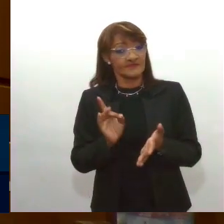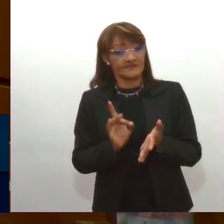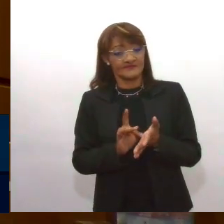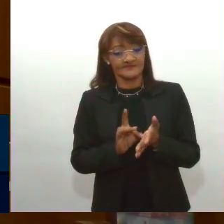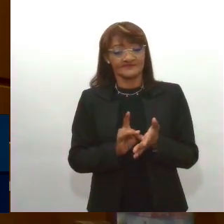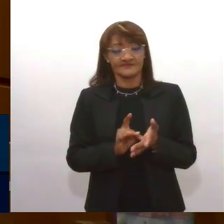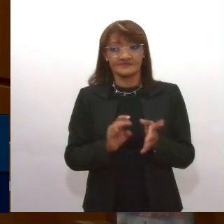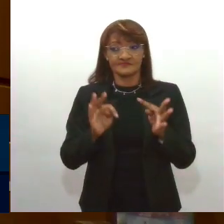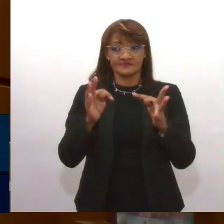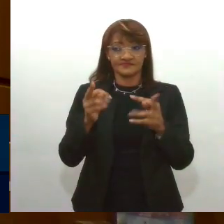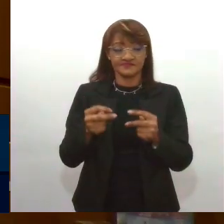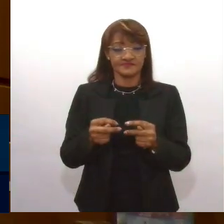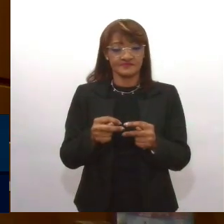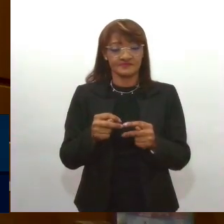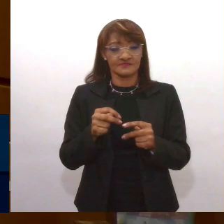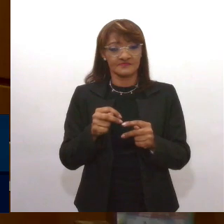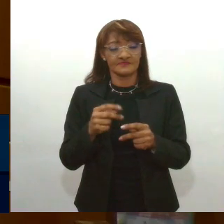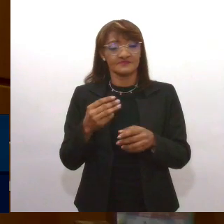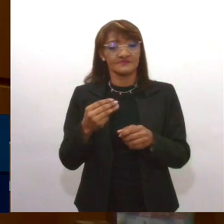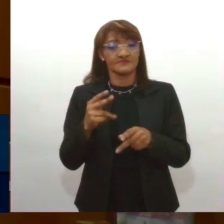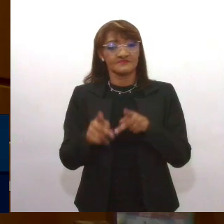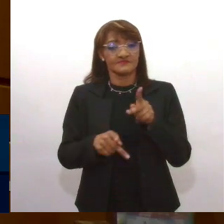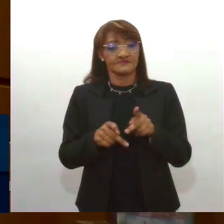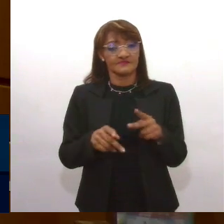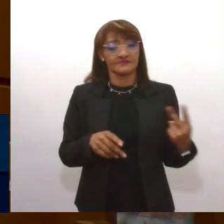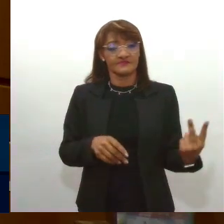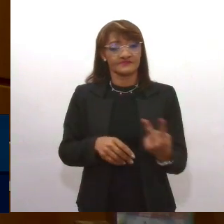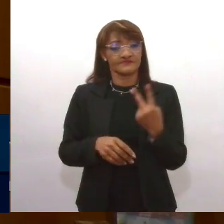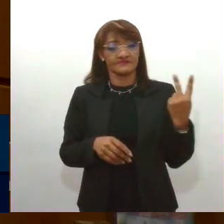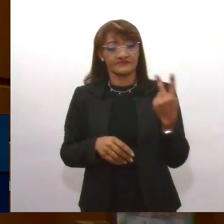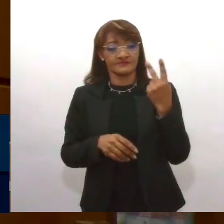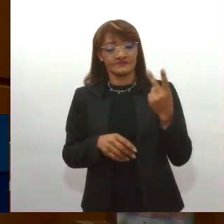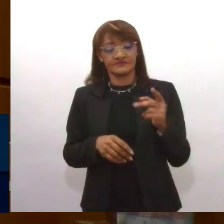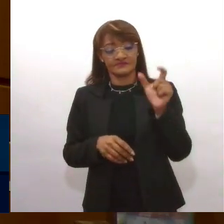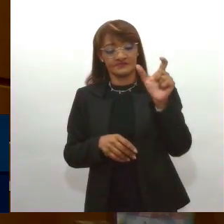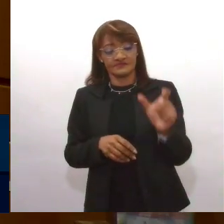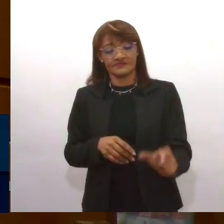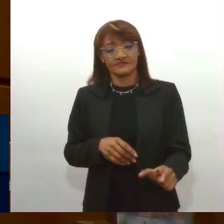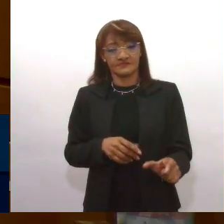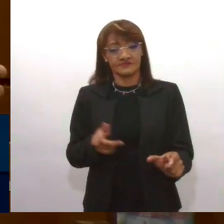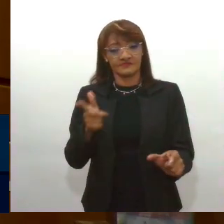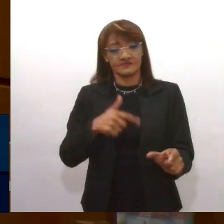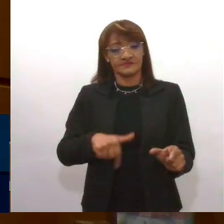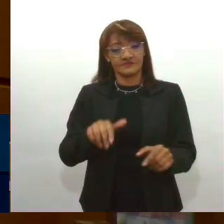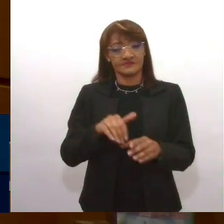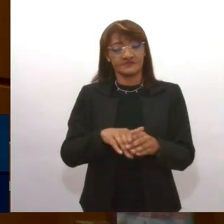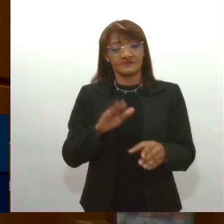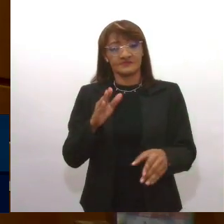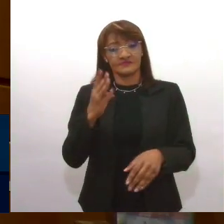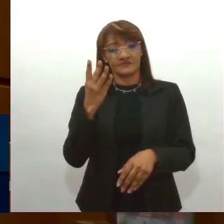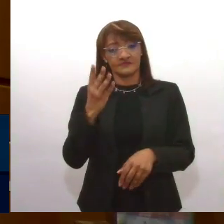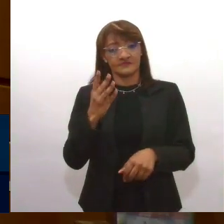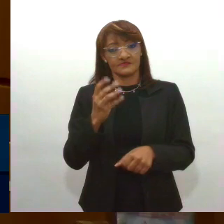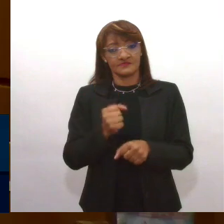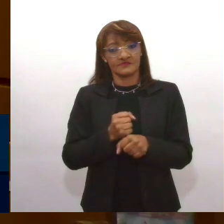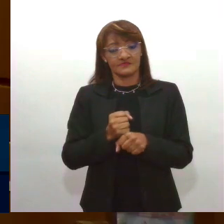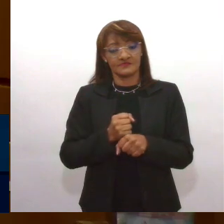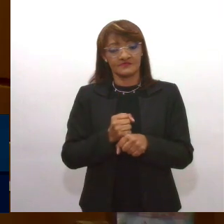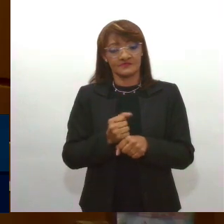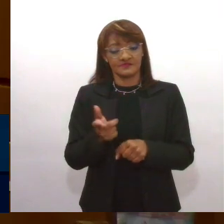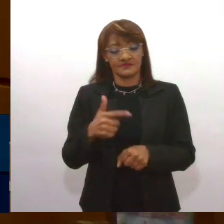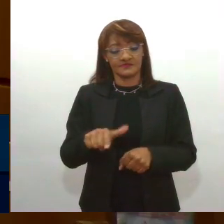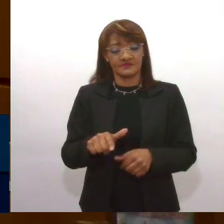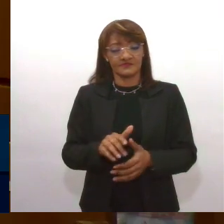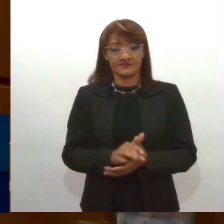seu povo lhe reelegido por mais 4 anos saudo também a